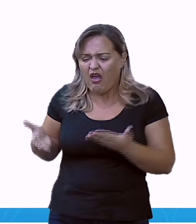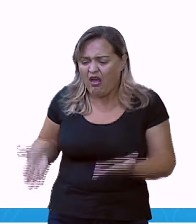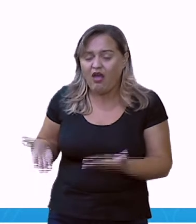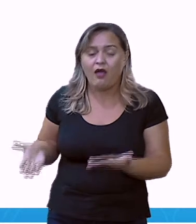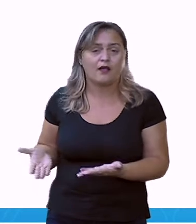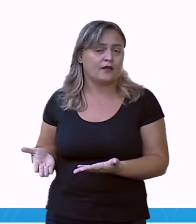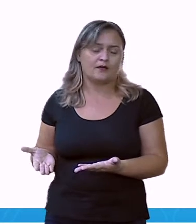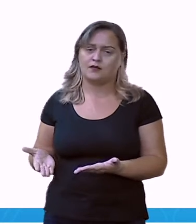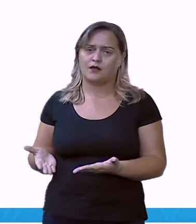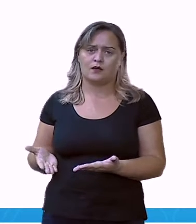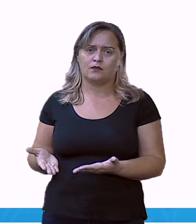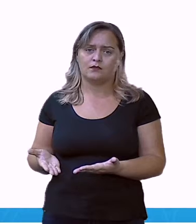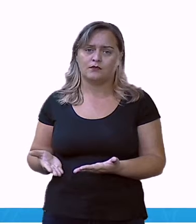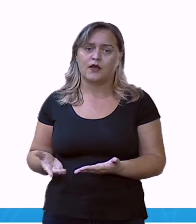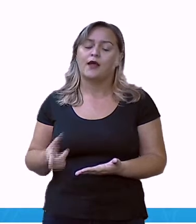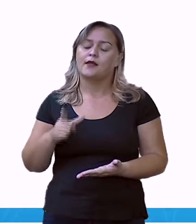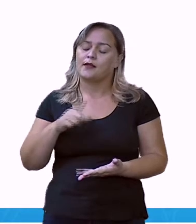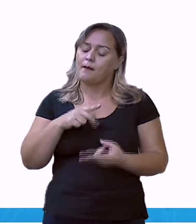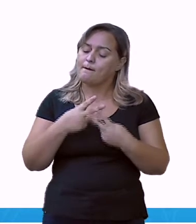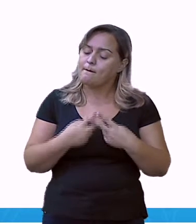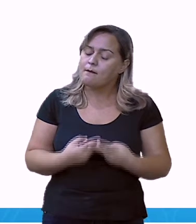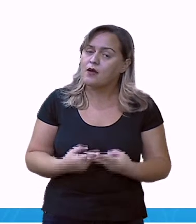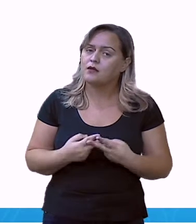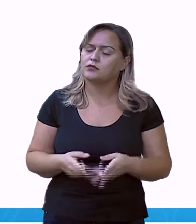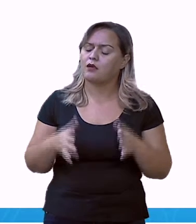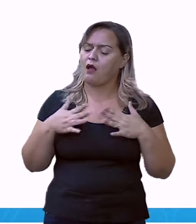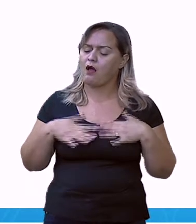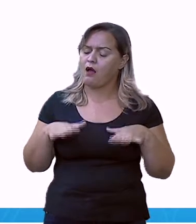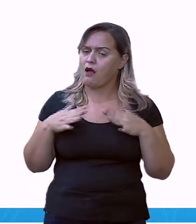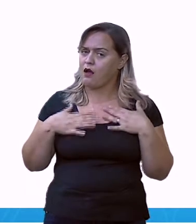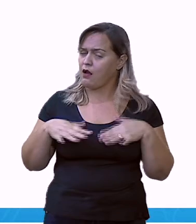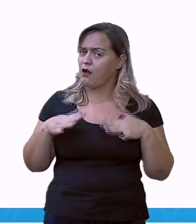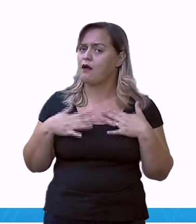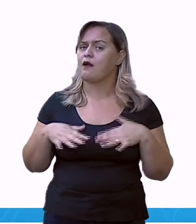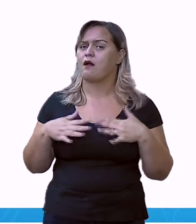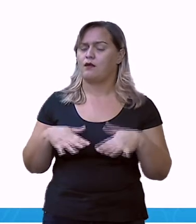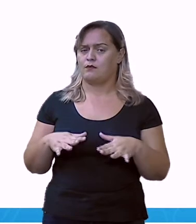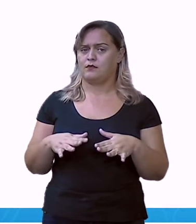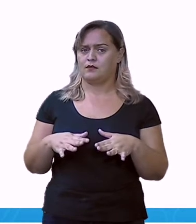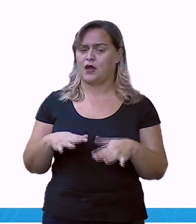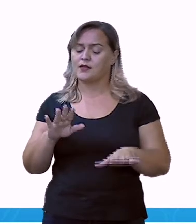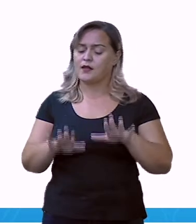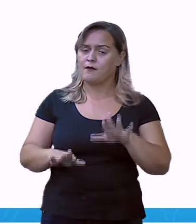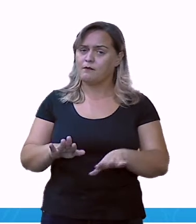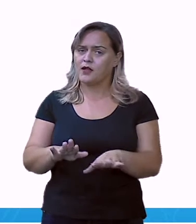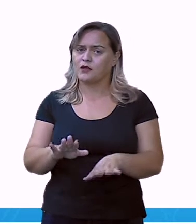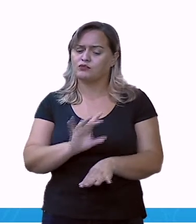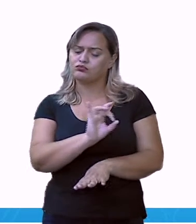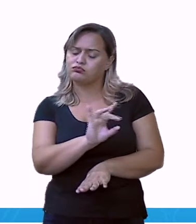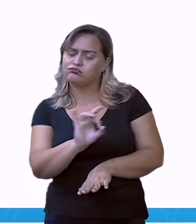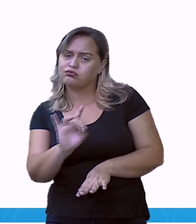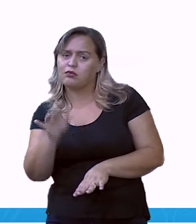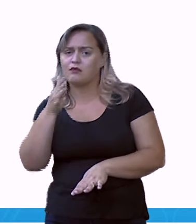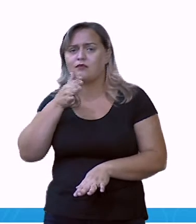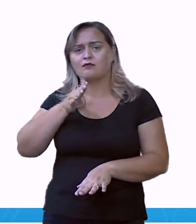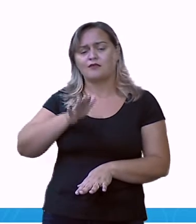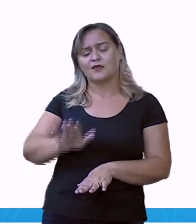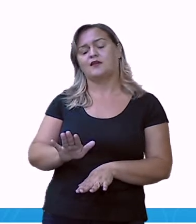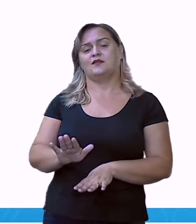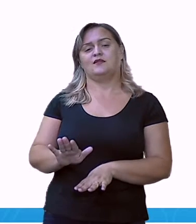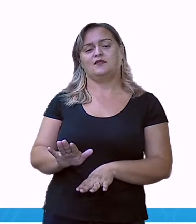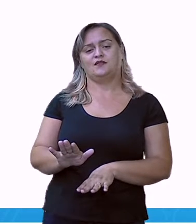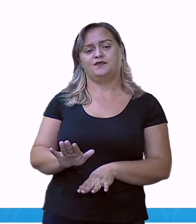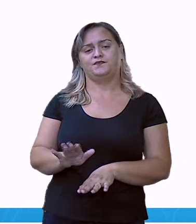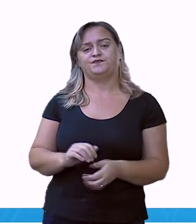frustração tanto nele quanto em você. Construa sobre o sucesso. O que é isso? Desenvolva a partir de